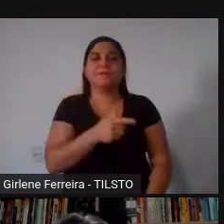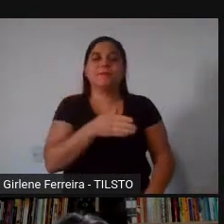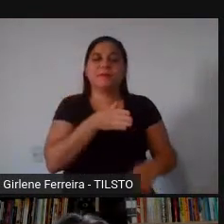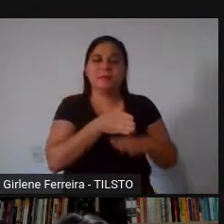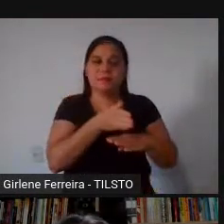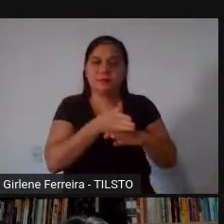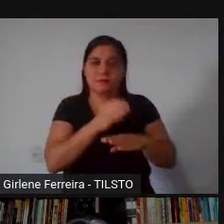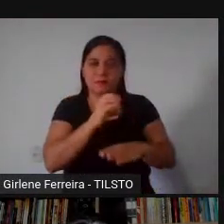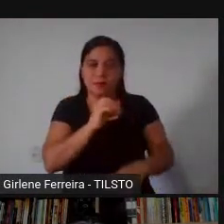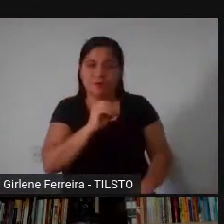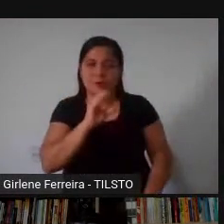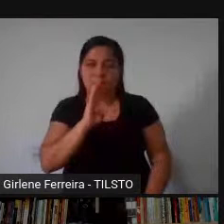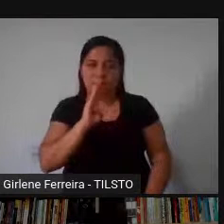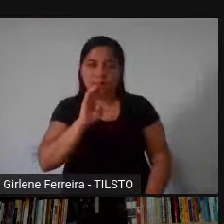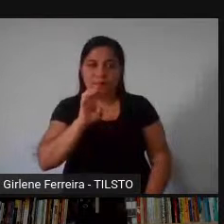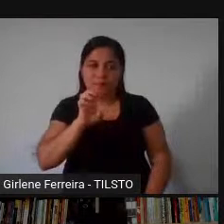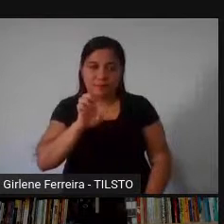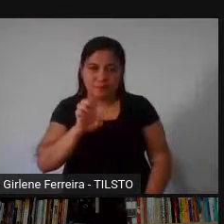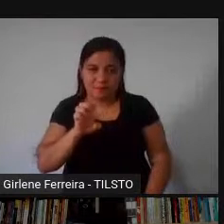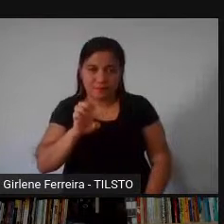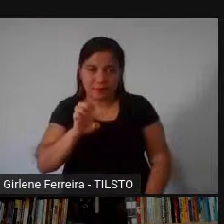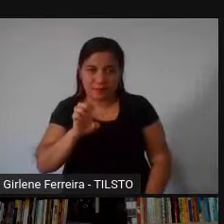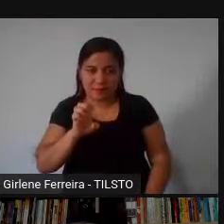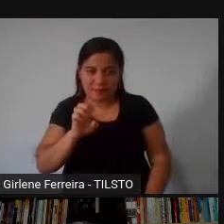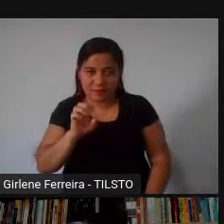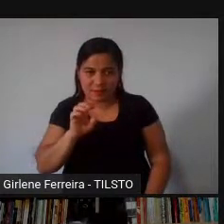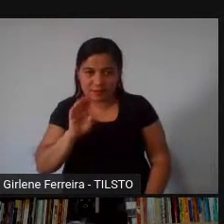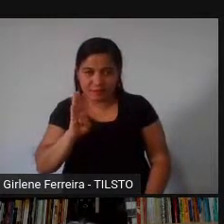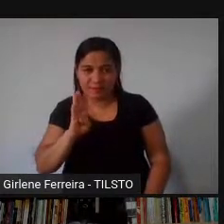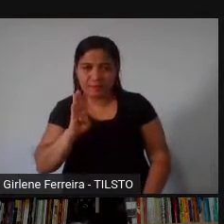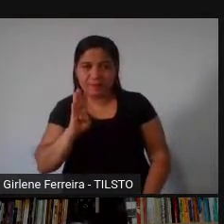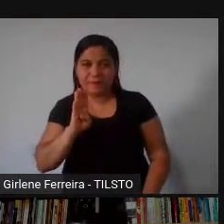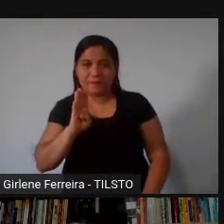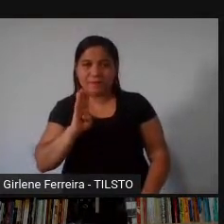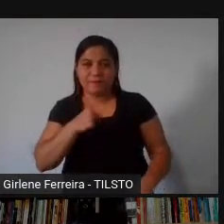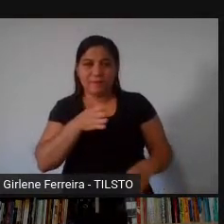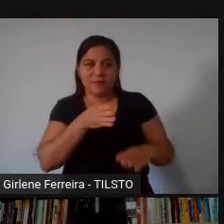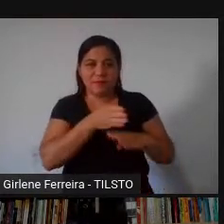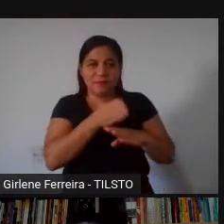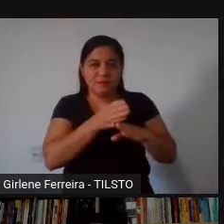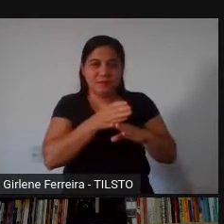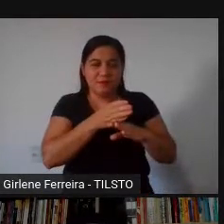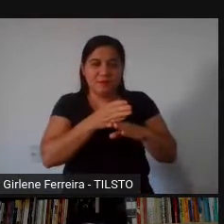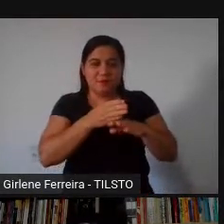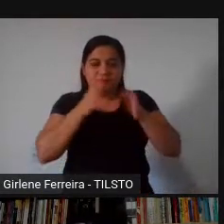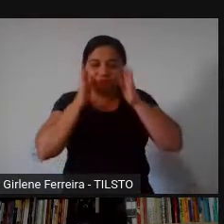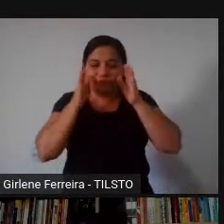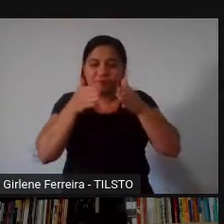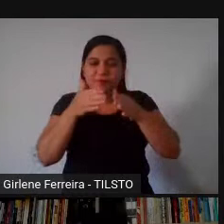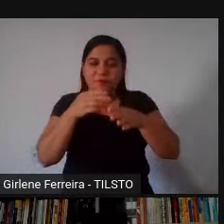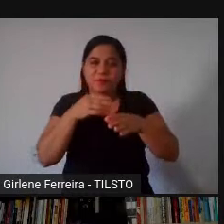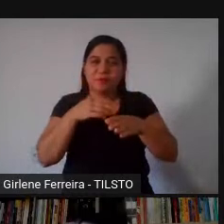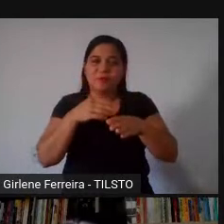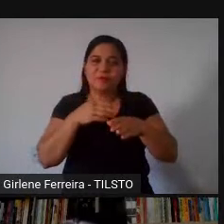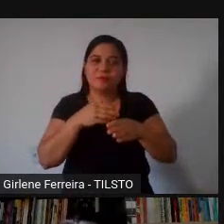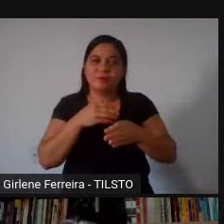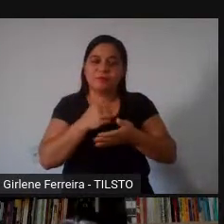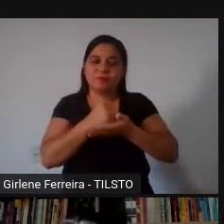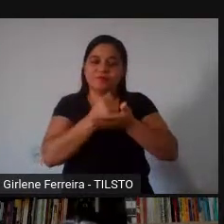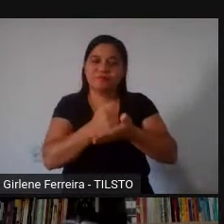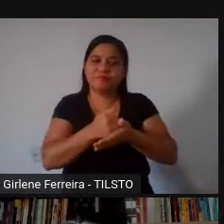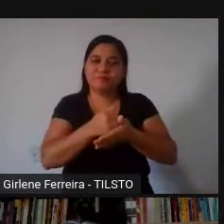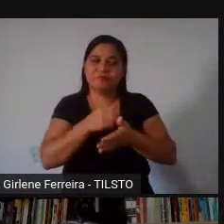nas Olimpíadas, te levou a ter uma formação ainda mais forte em matemática, que veio a cooperar com a tua formação em